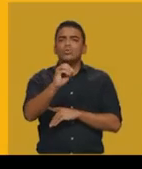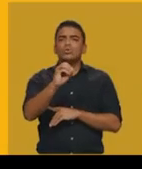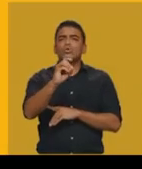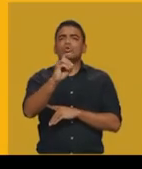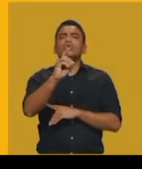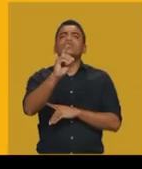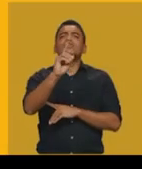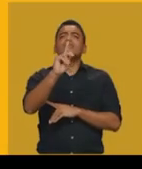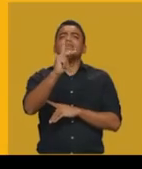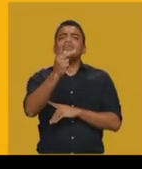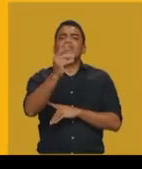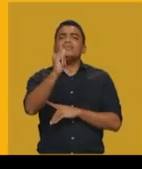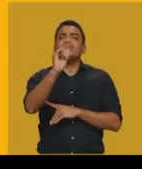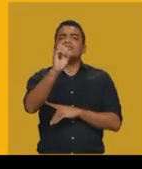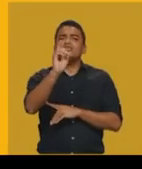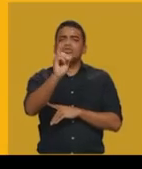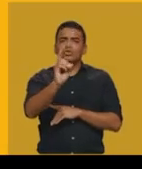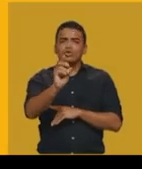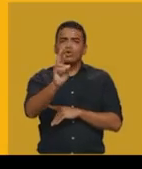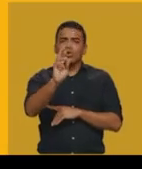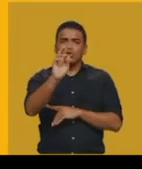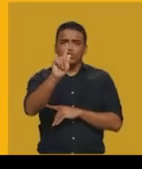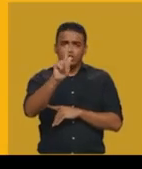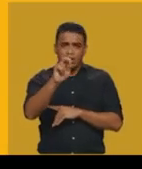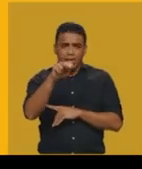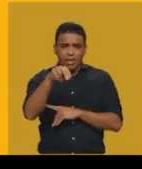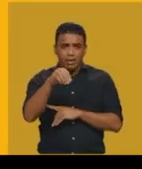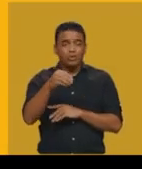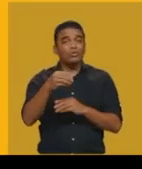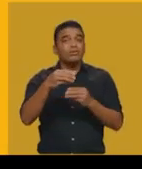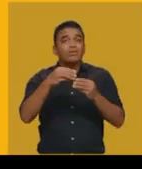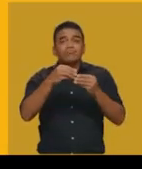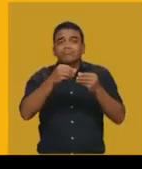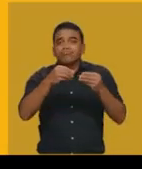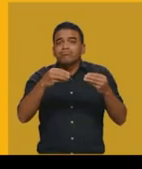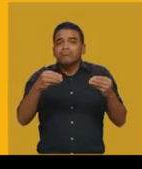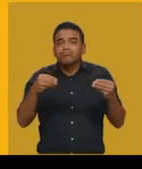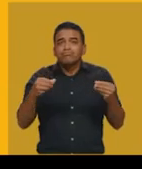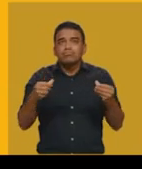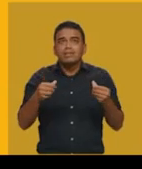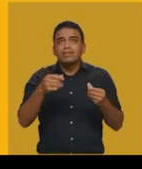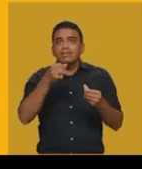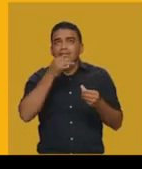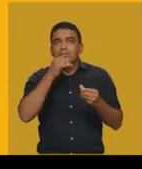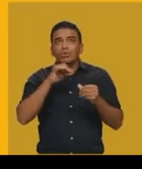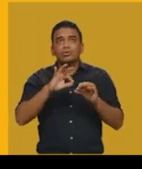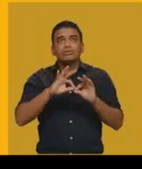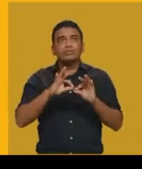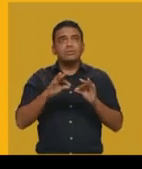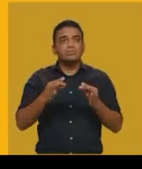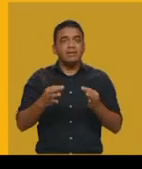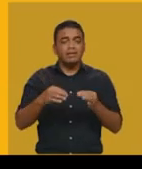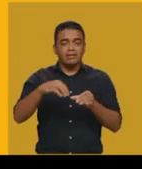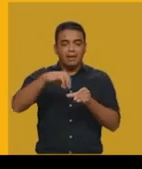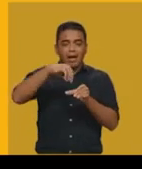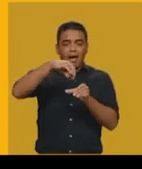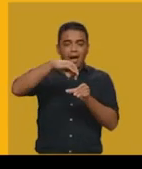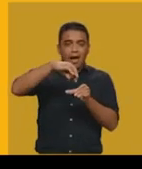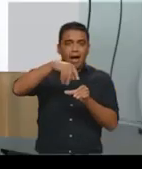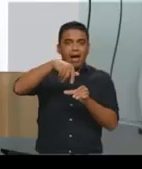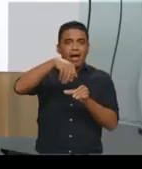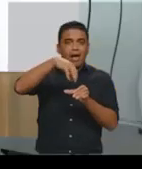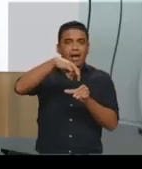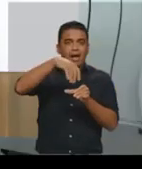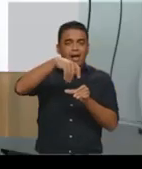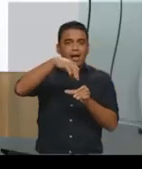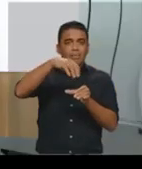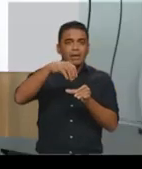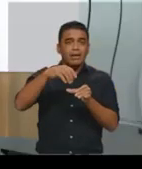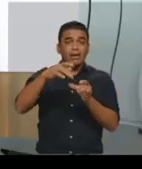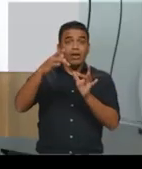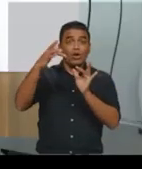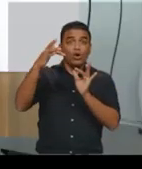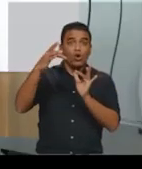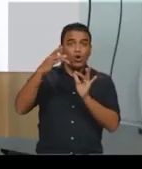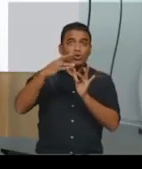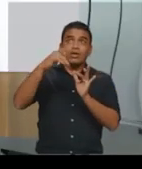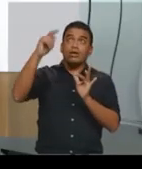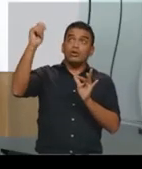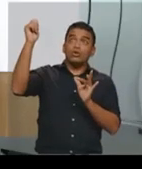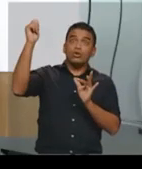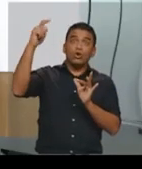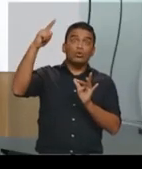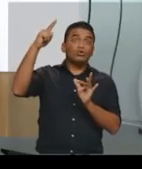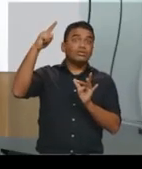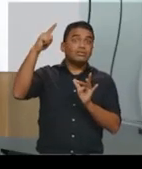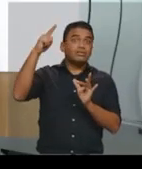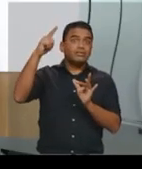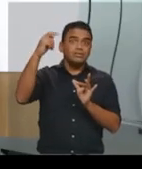oxigenada. Bom, ela se decompõe simplesmente quando você tira ela do frasco. Por quê? Porque em contato com a luz,